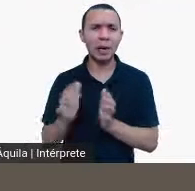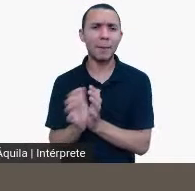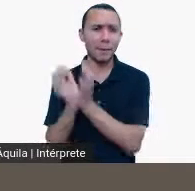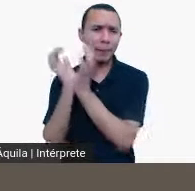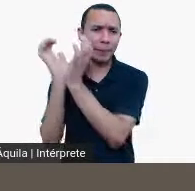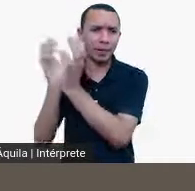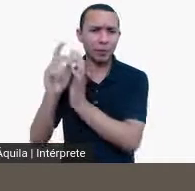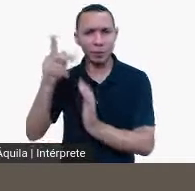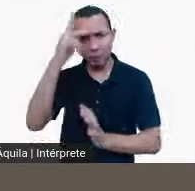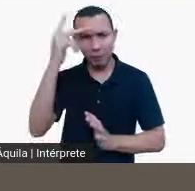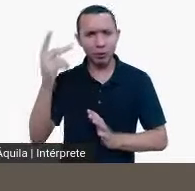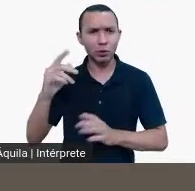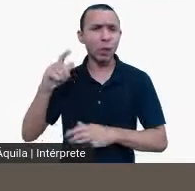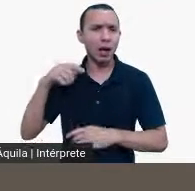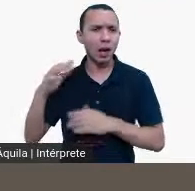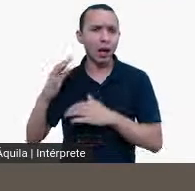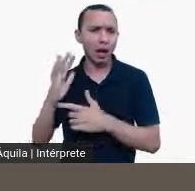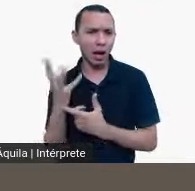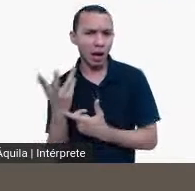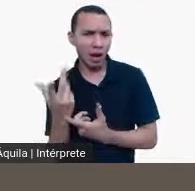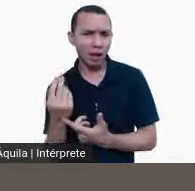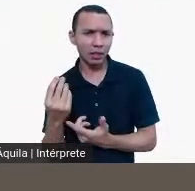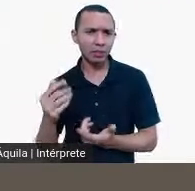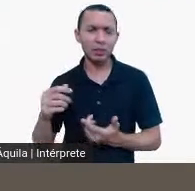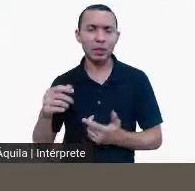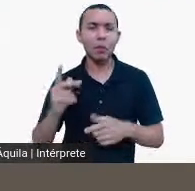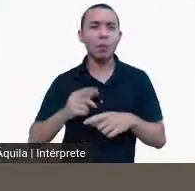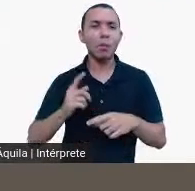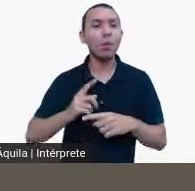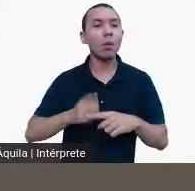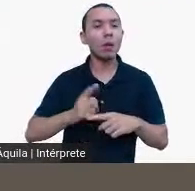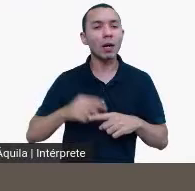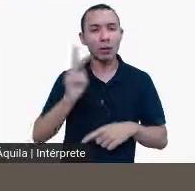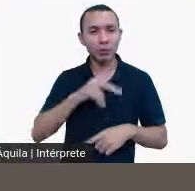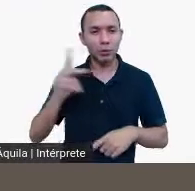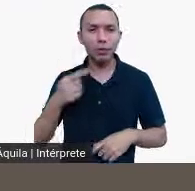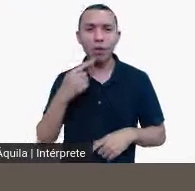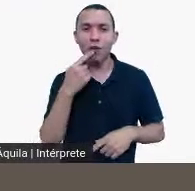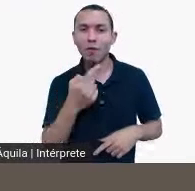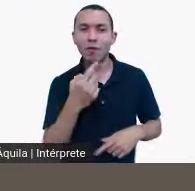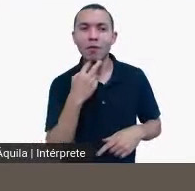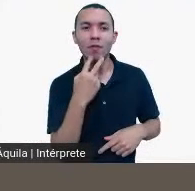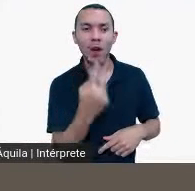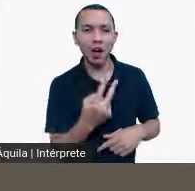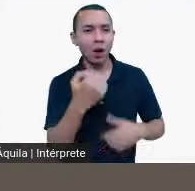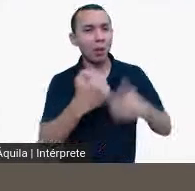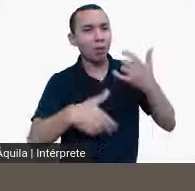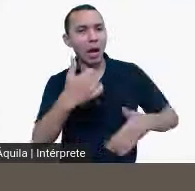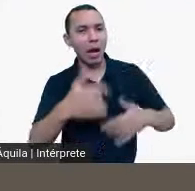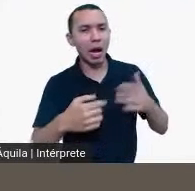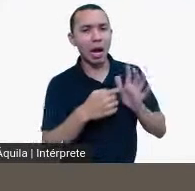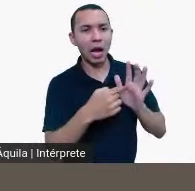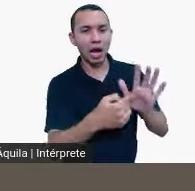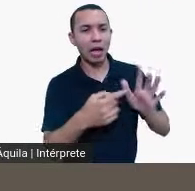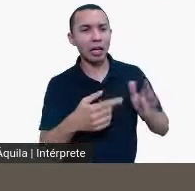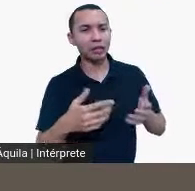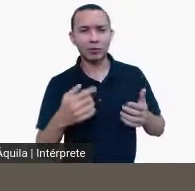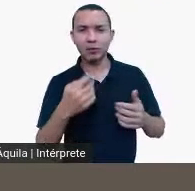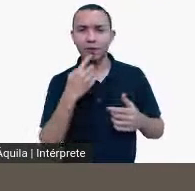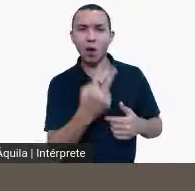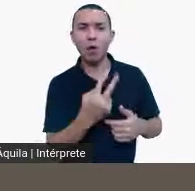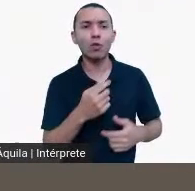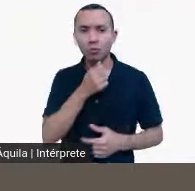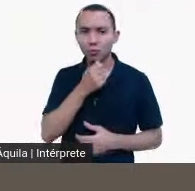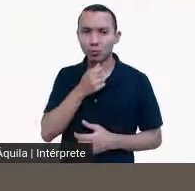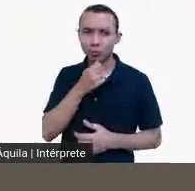expositores, porque o próprio professor, não é, declarou verbalmente que o trabalho de Brecheret não se presta, porque por